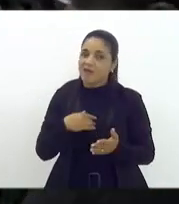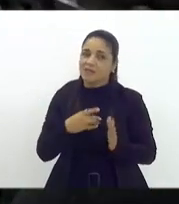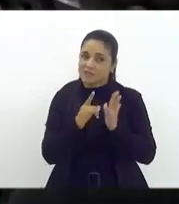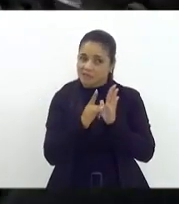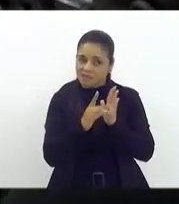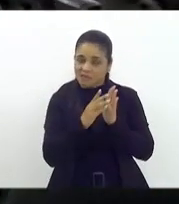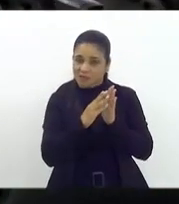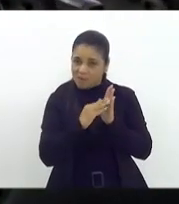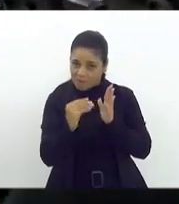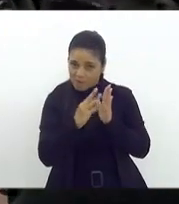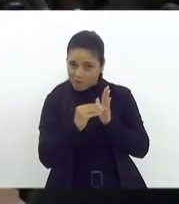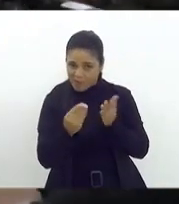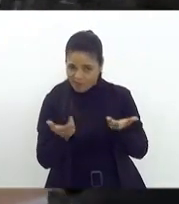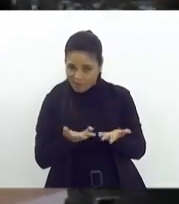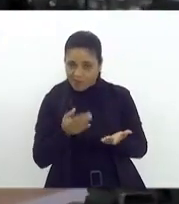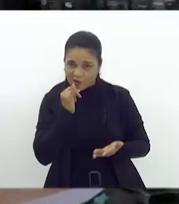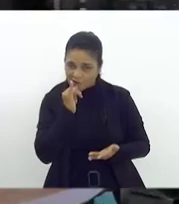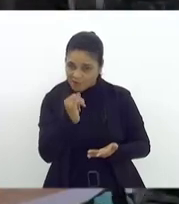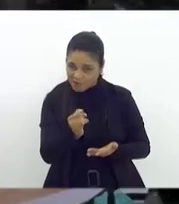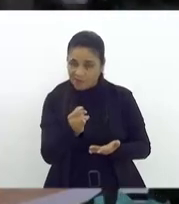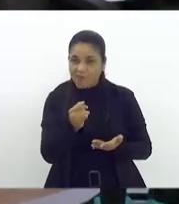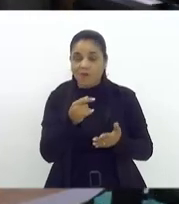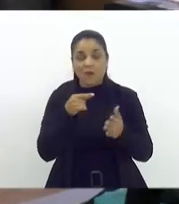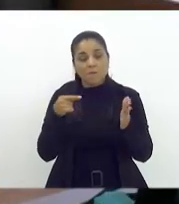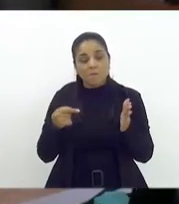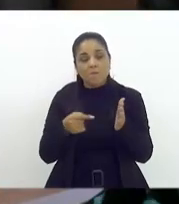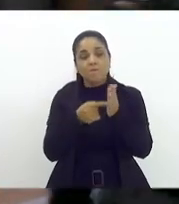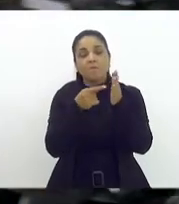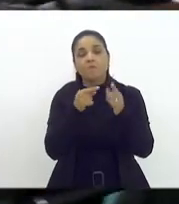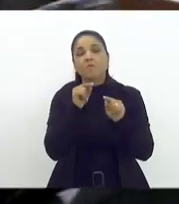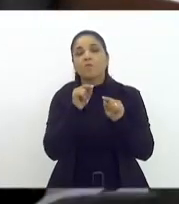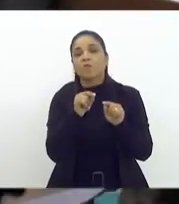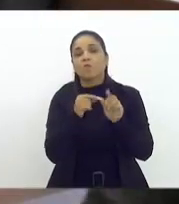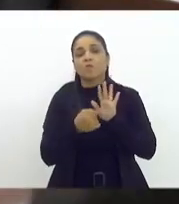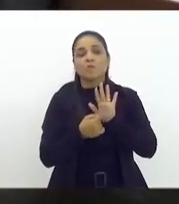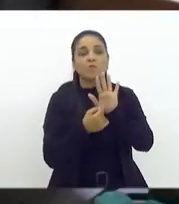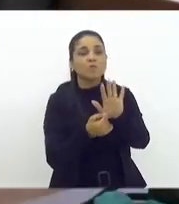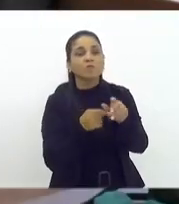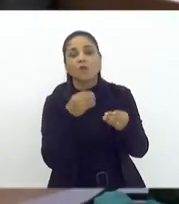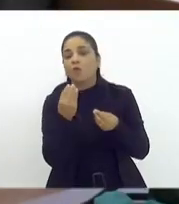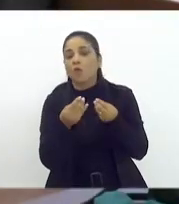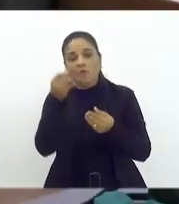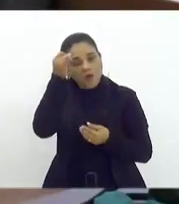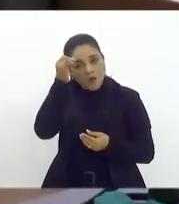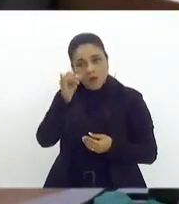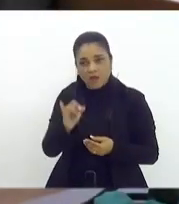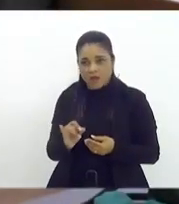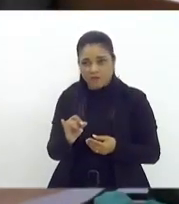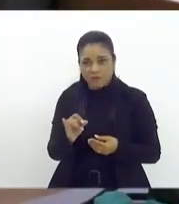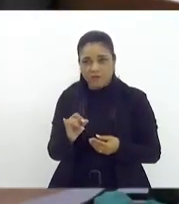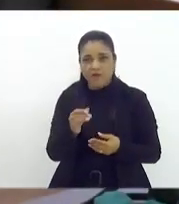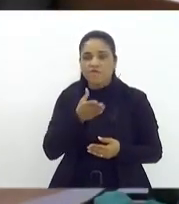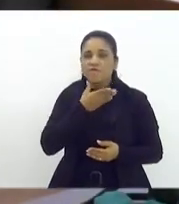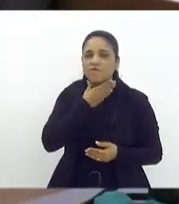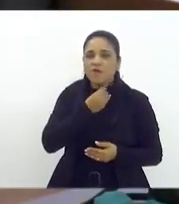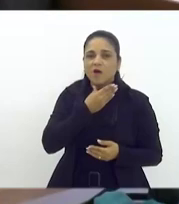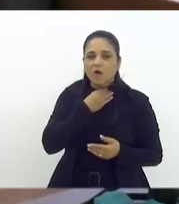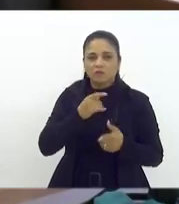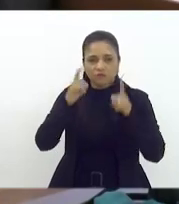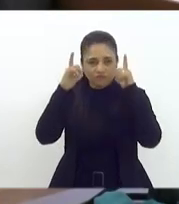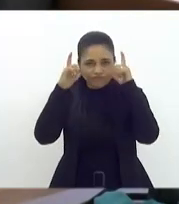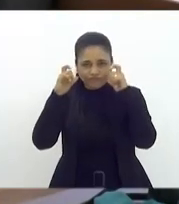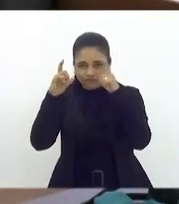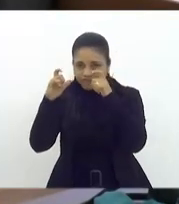exemplo para abortar indicativos de como é que a gente pode prevenir Então os falsos reconhecimento